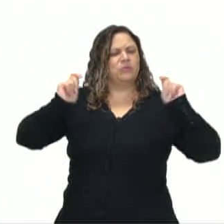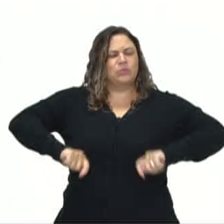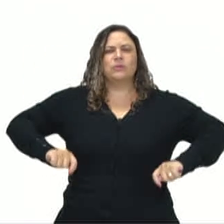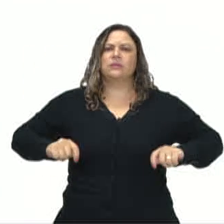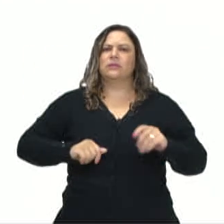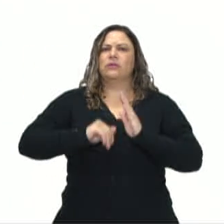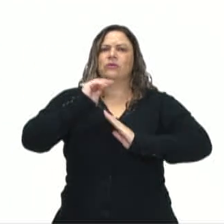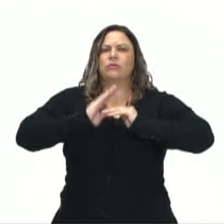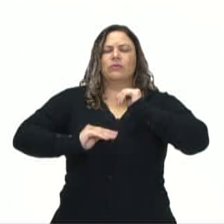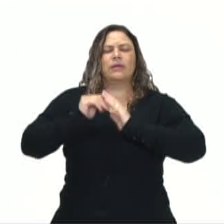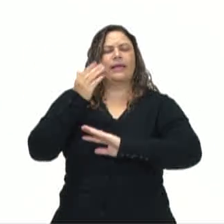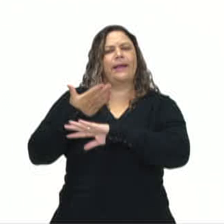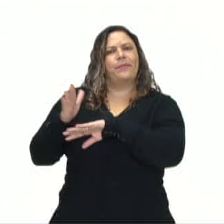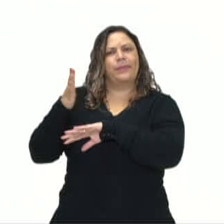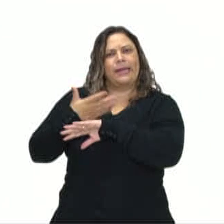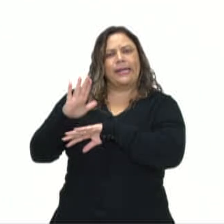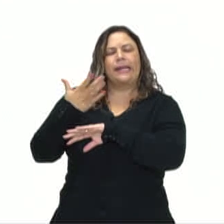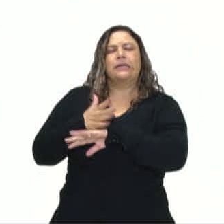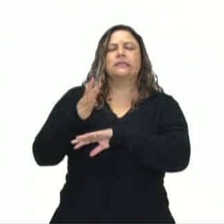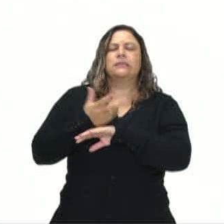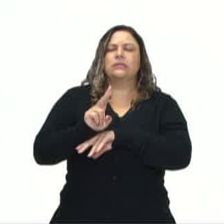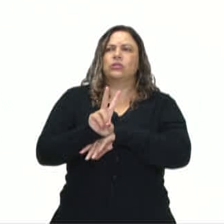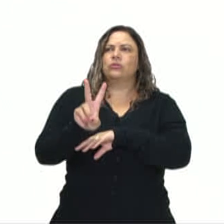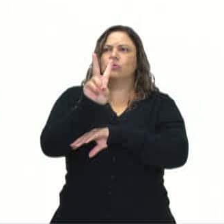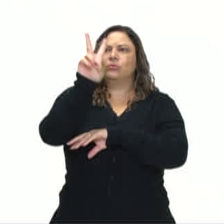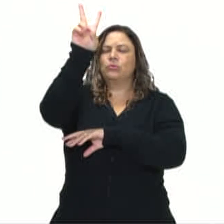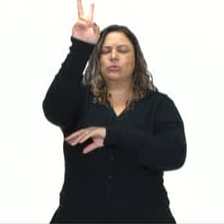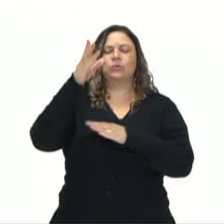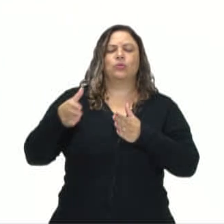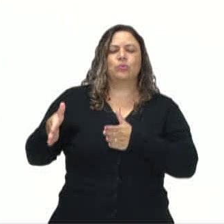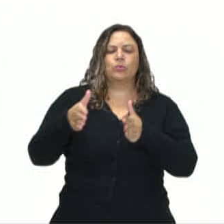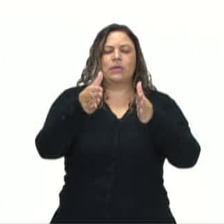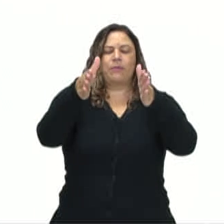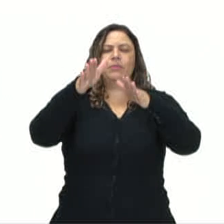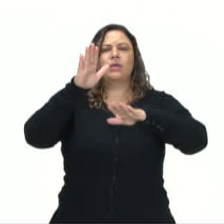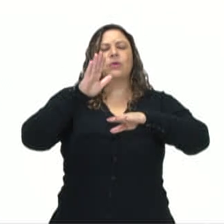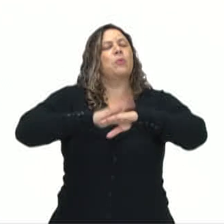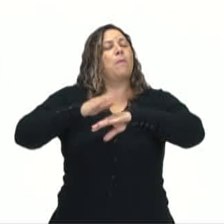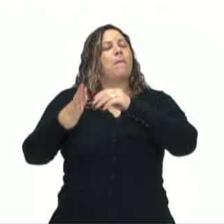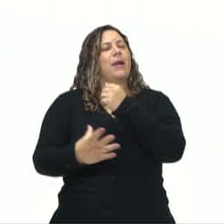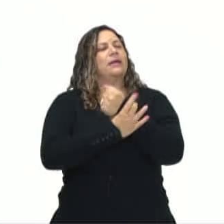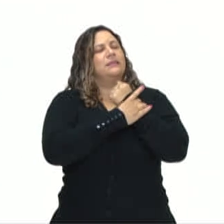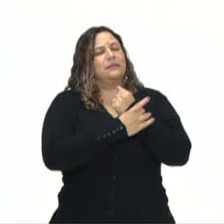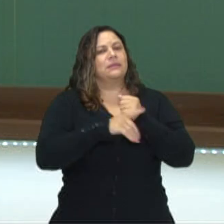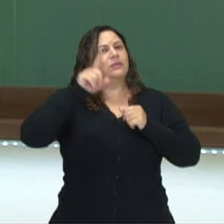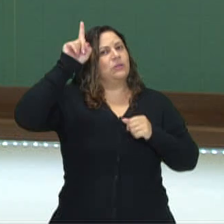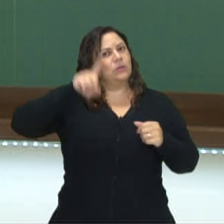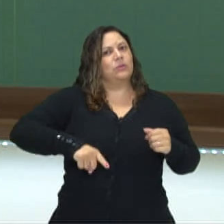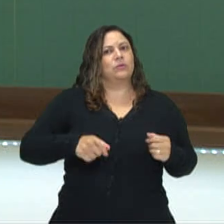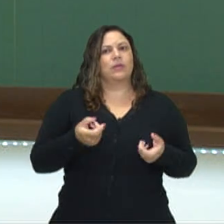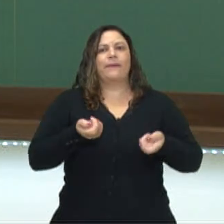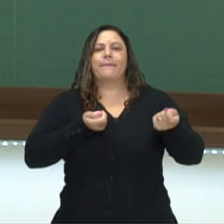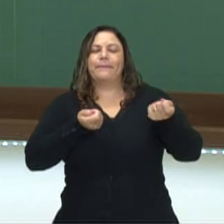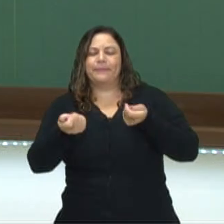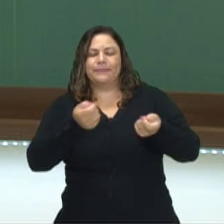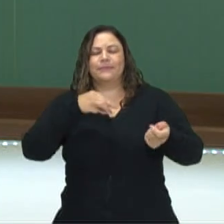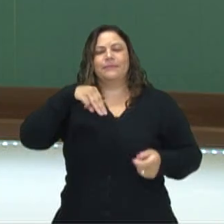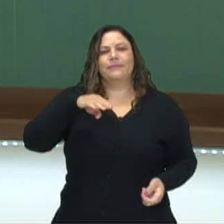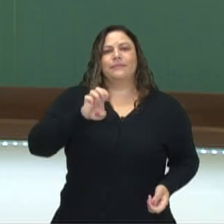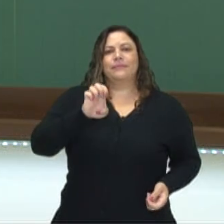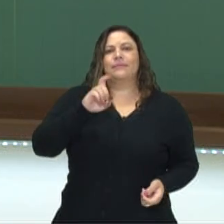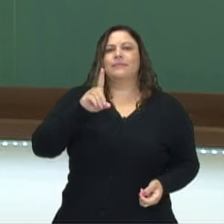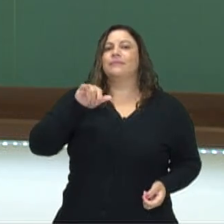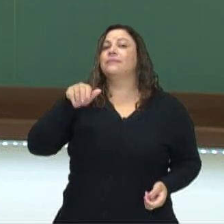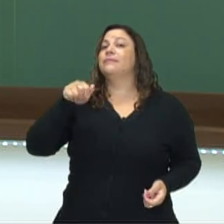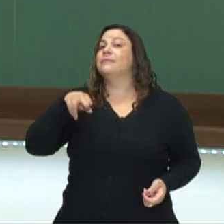prática constante das virtudes, cujo caminho mais seguro é o caminho da mediania, um caminho do meio,